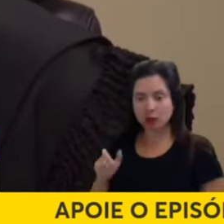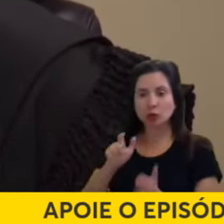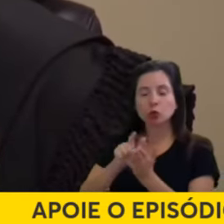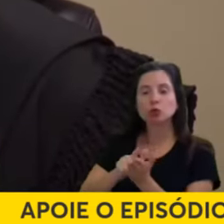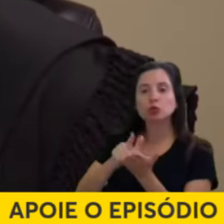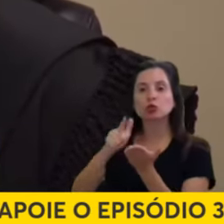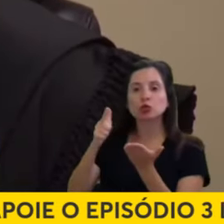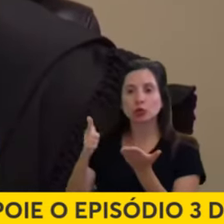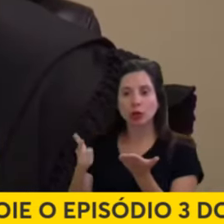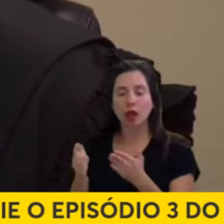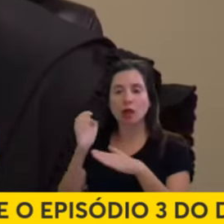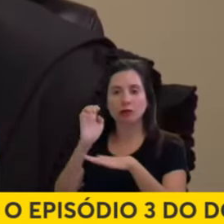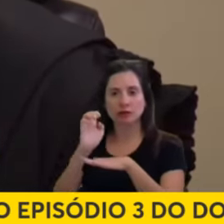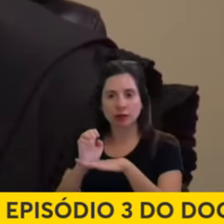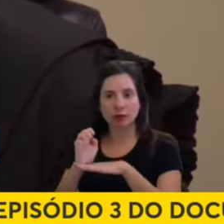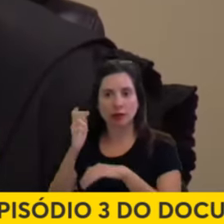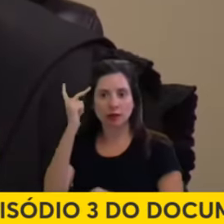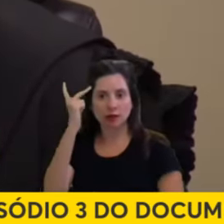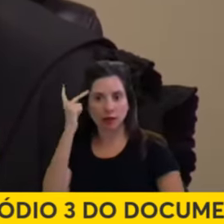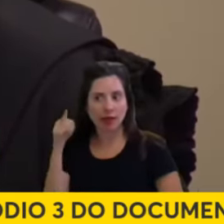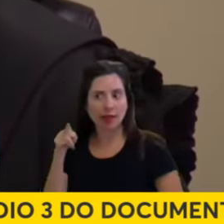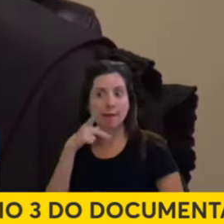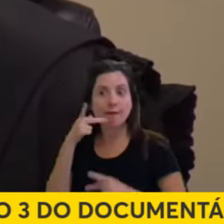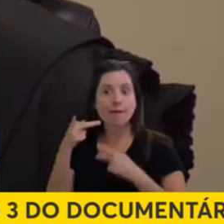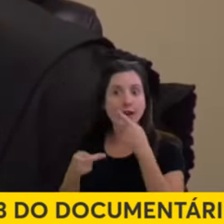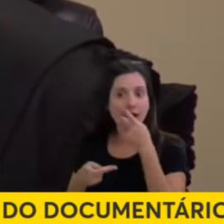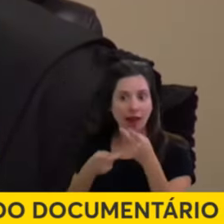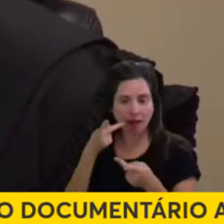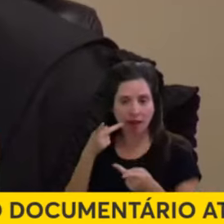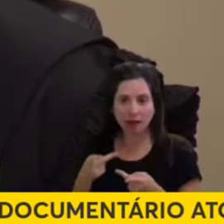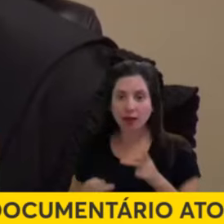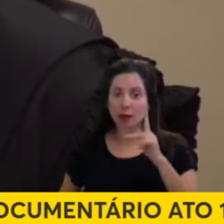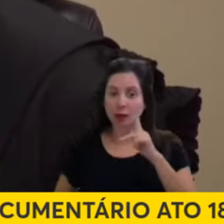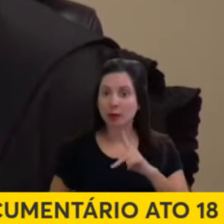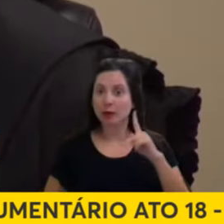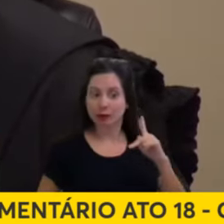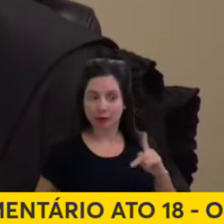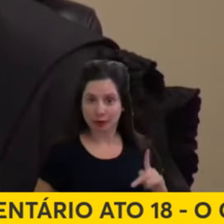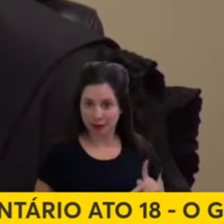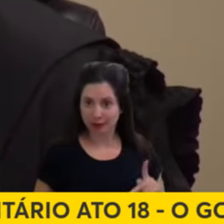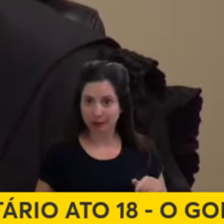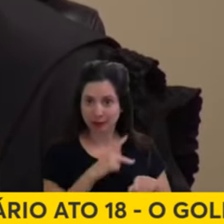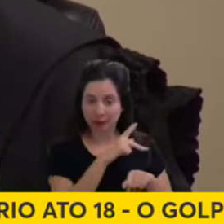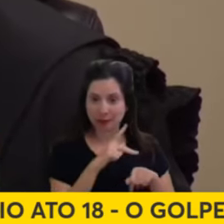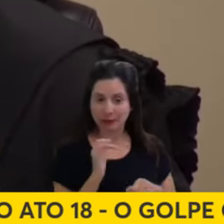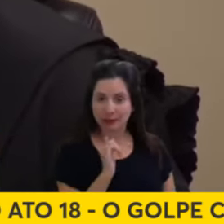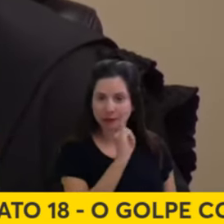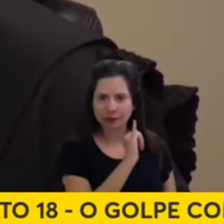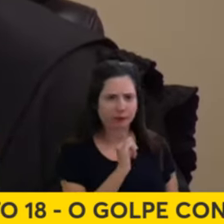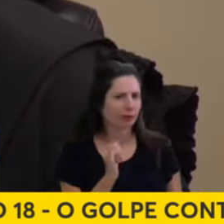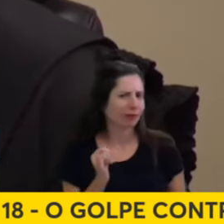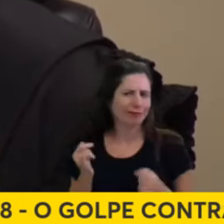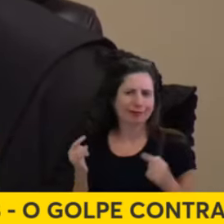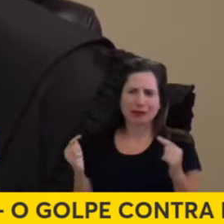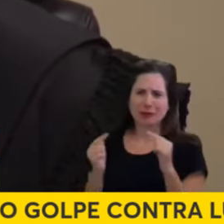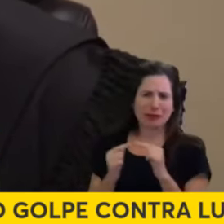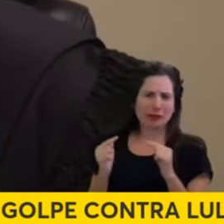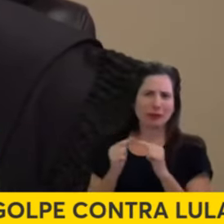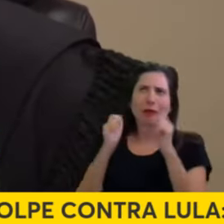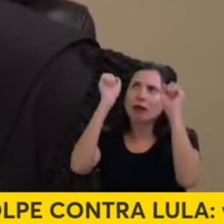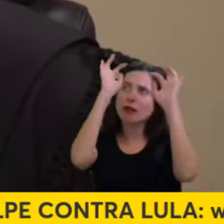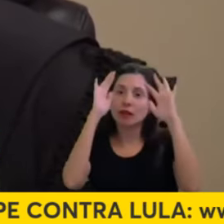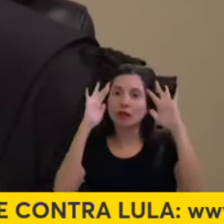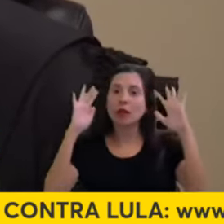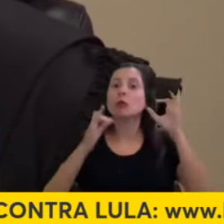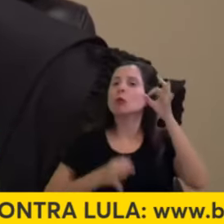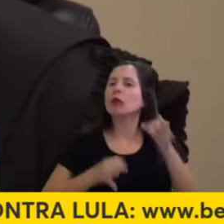2023 citando o referido professor italiano diz o advogado não cabem ilusões uma justiça que respeita direitos